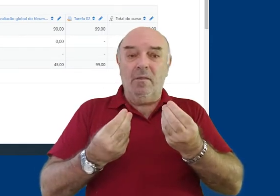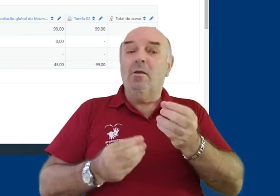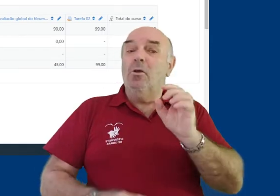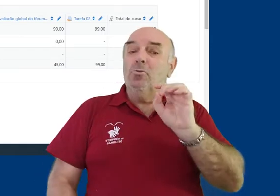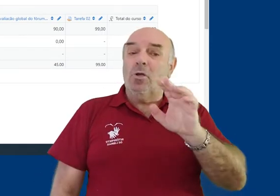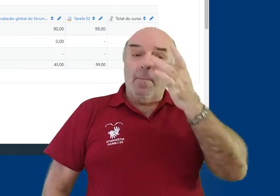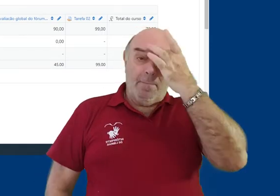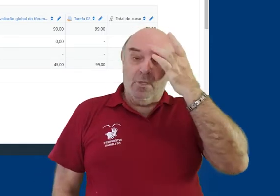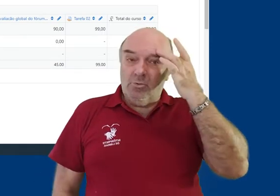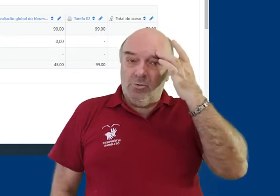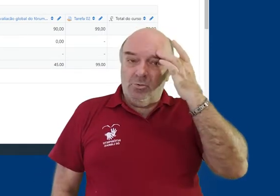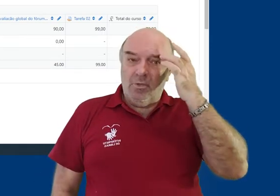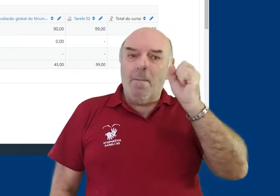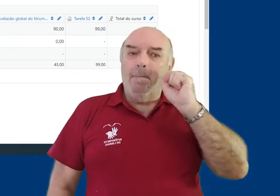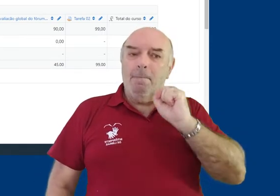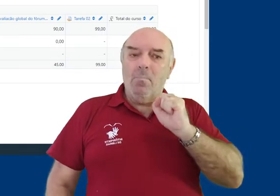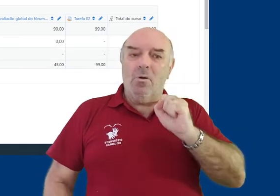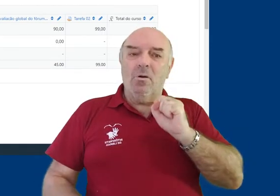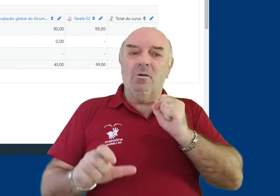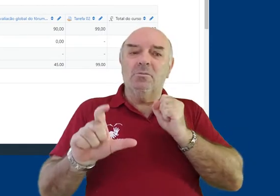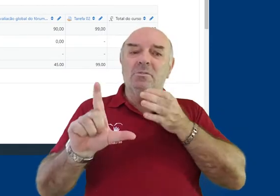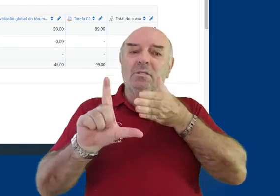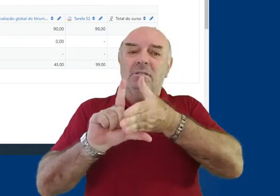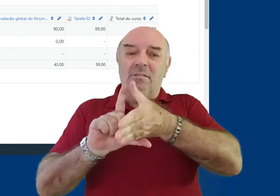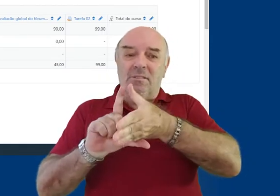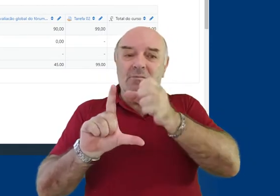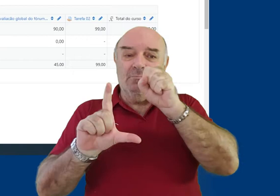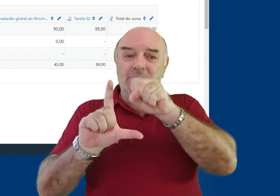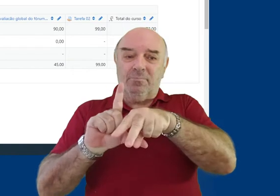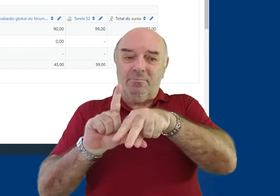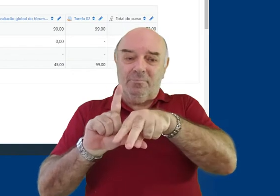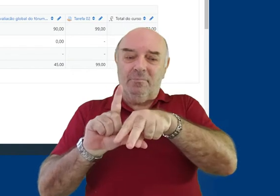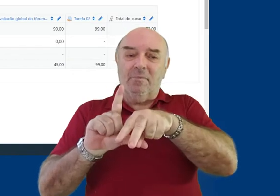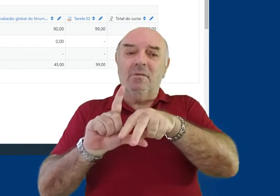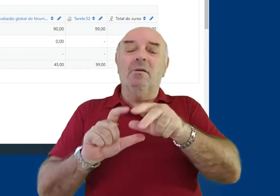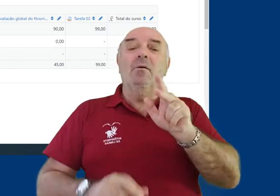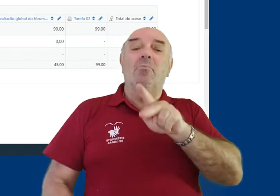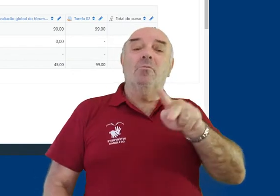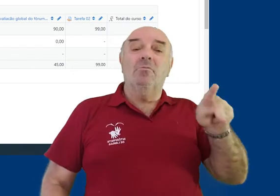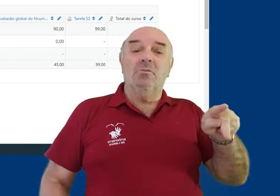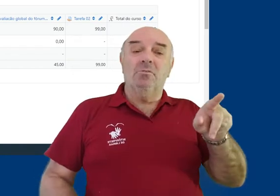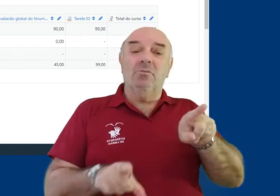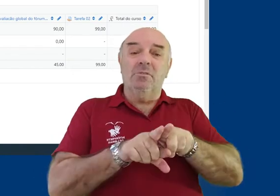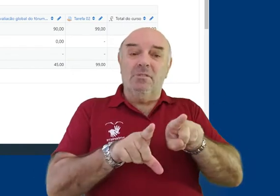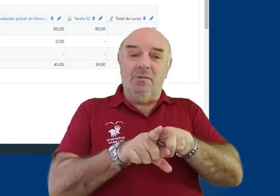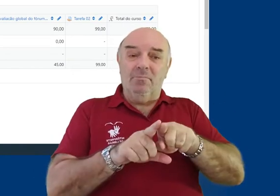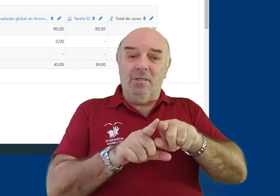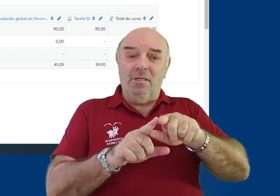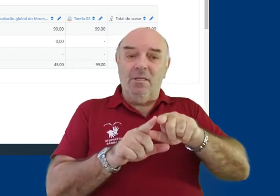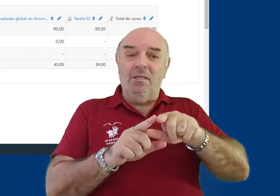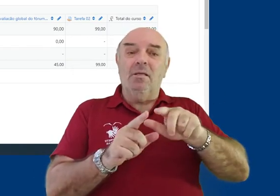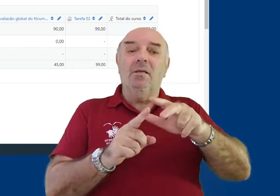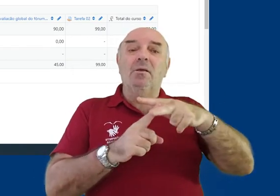para usuários com poder de edição sobre a sala, professores e editores de uma forma geral.